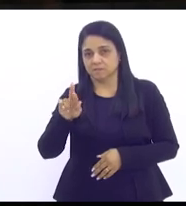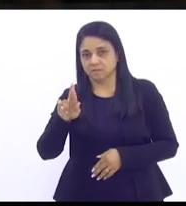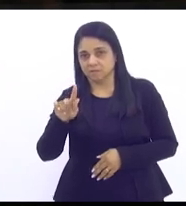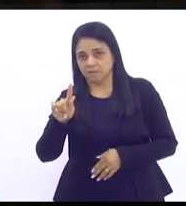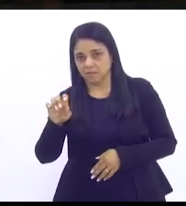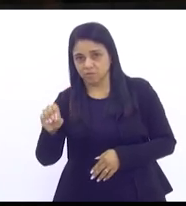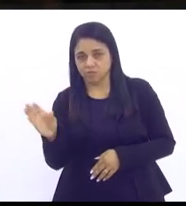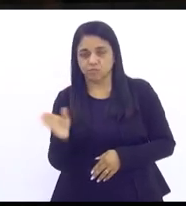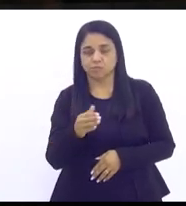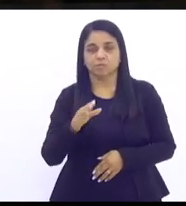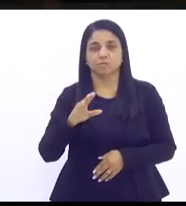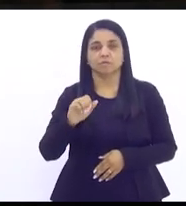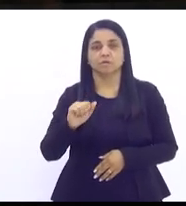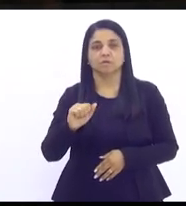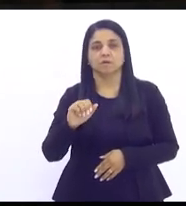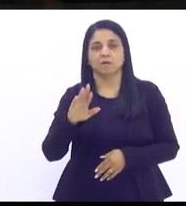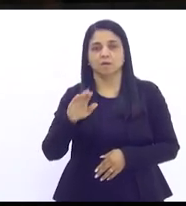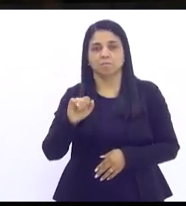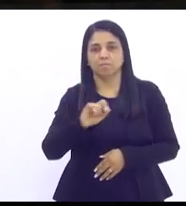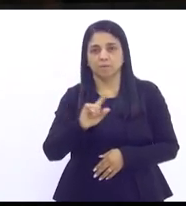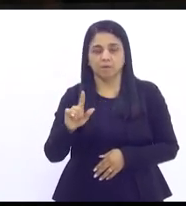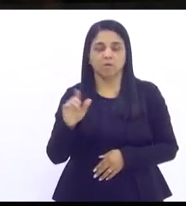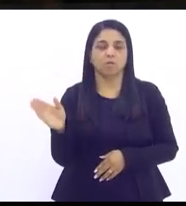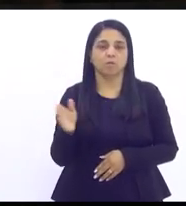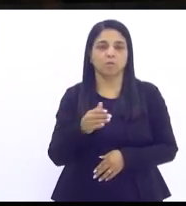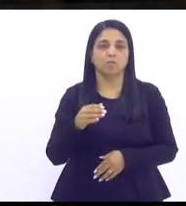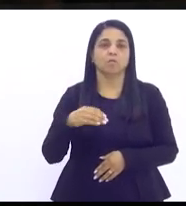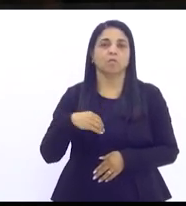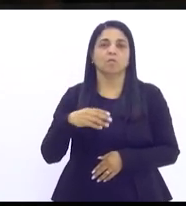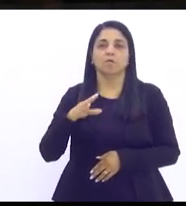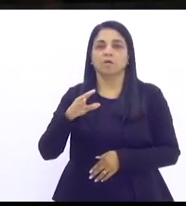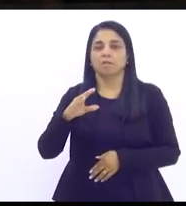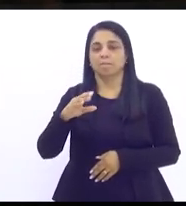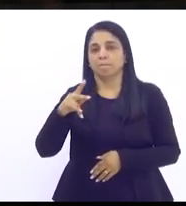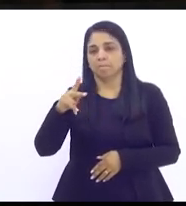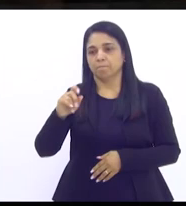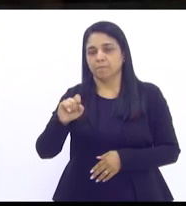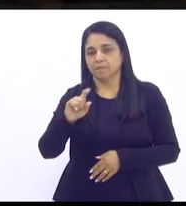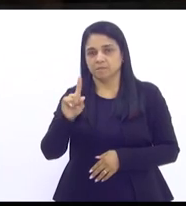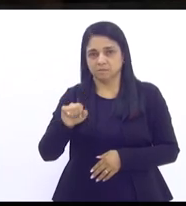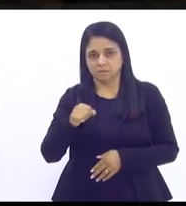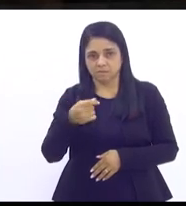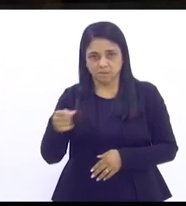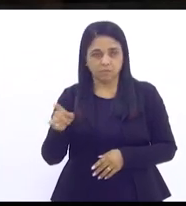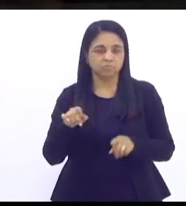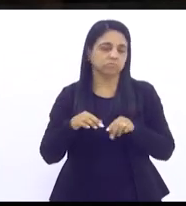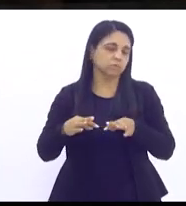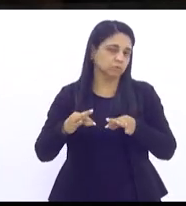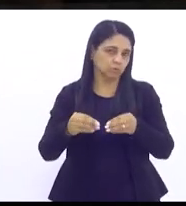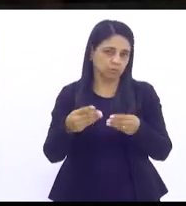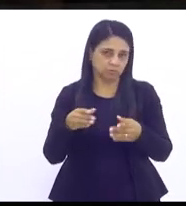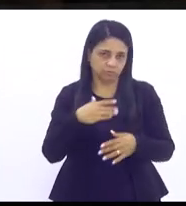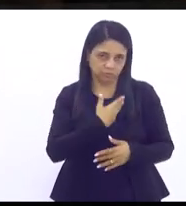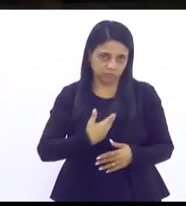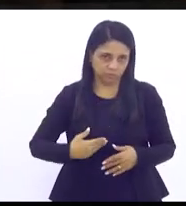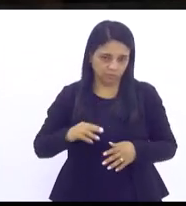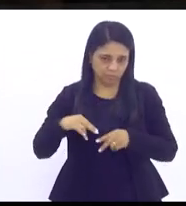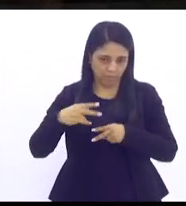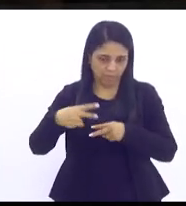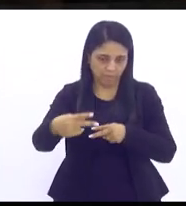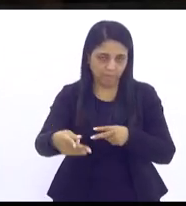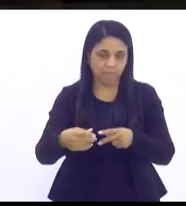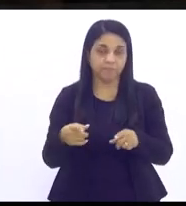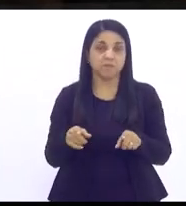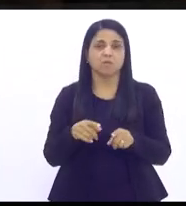secretário de segurança, salvo erro de memória, foi o delegado da Polícia Federal, Mariano. O senhor trabalhou,